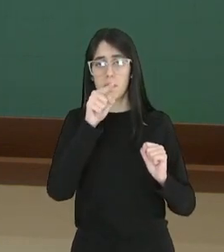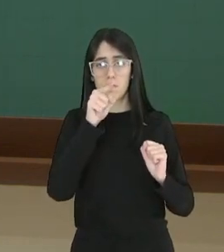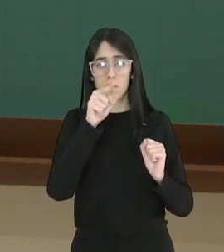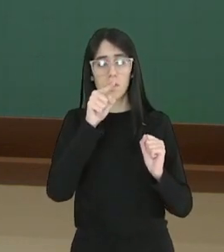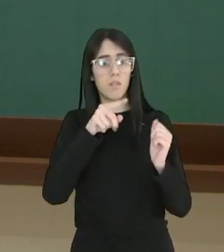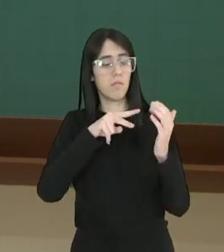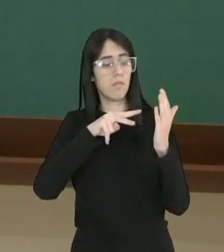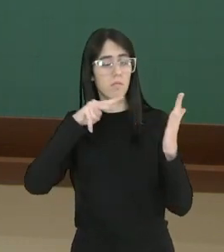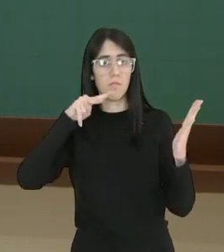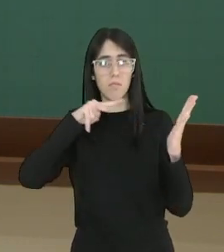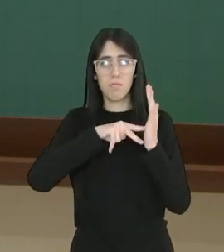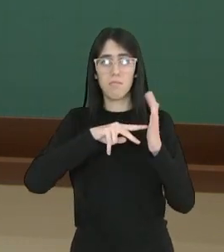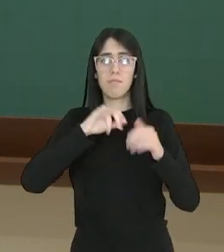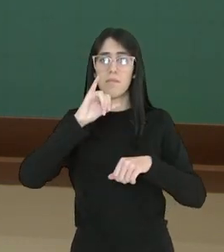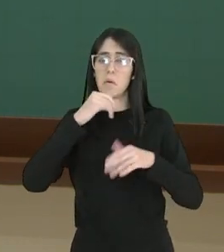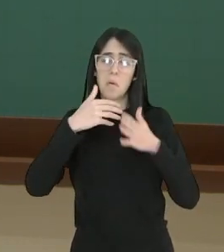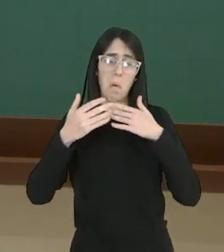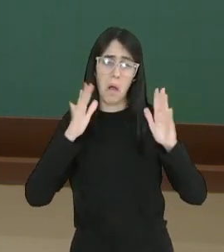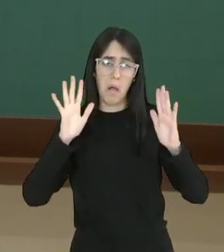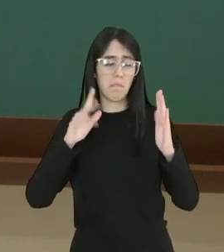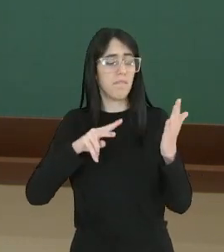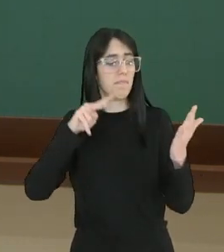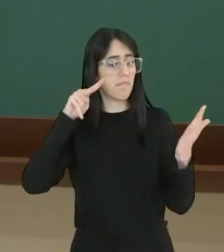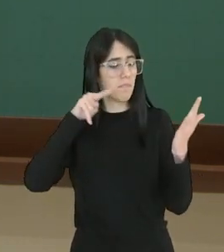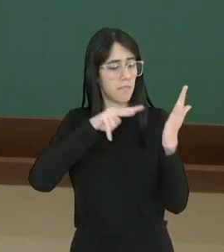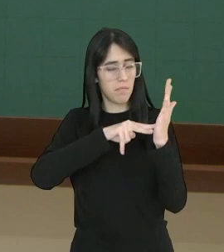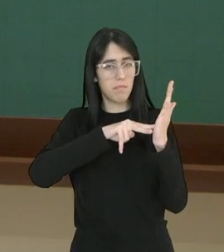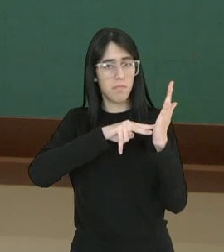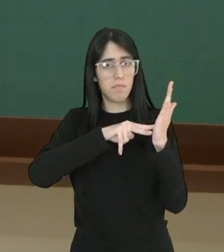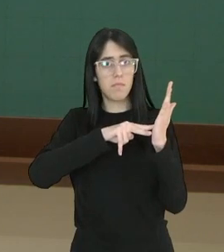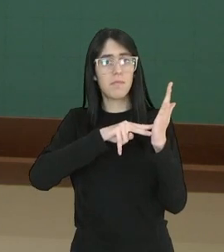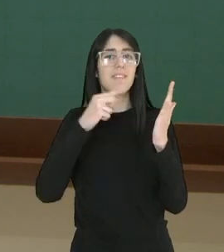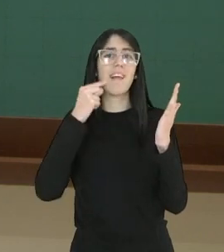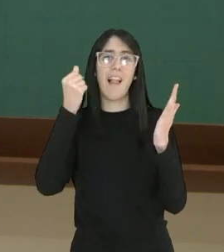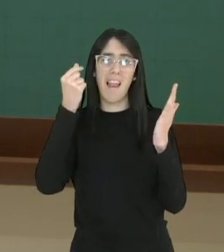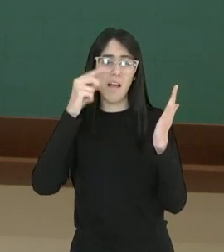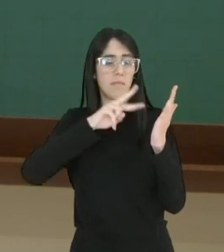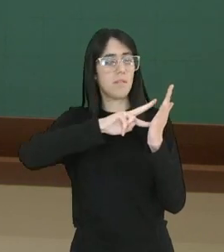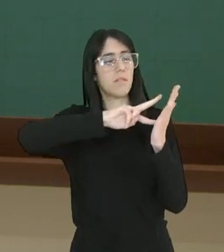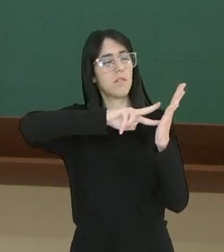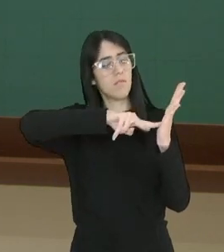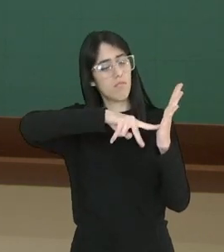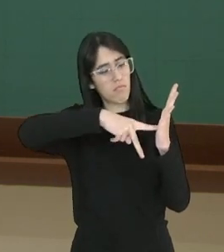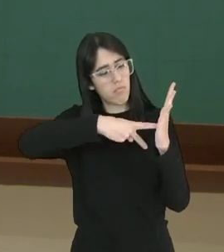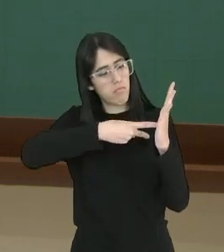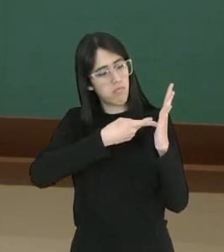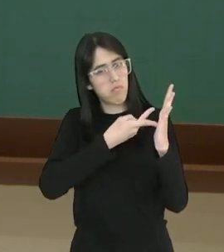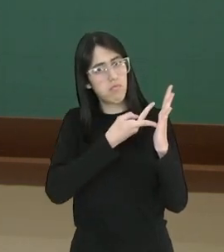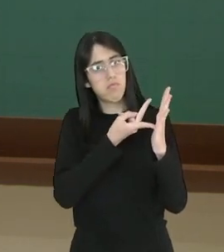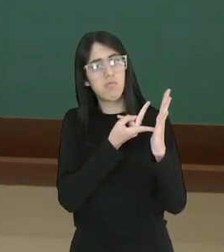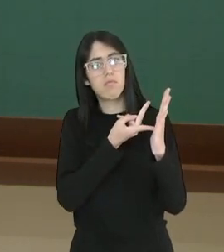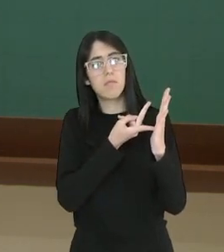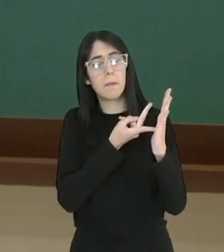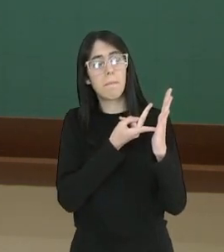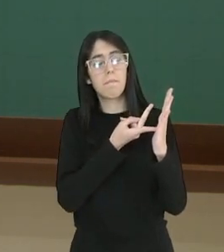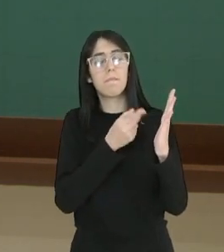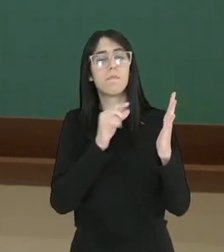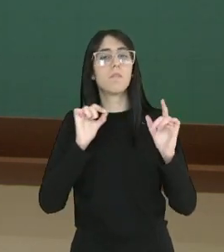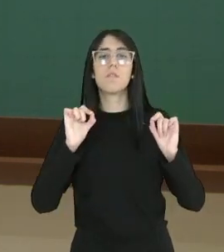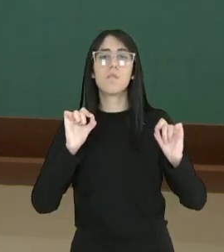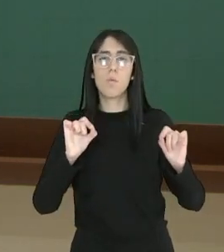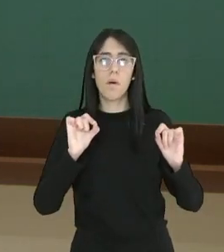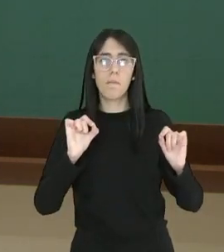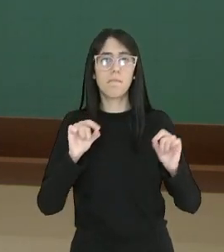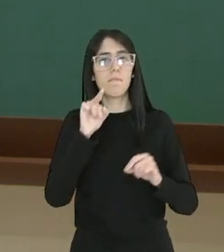seca nesse ponto qualquer, vai fazer uma abertura com o seu compasso e com a ponta com